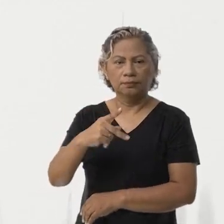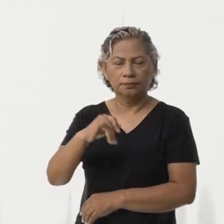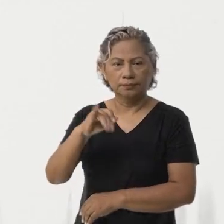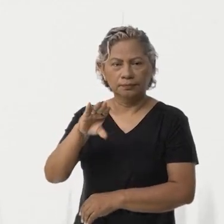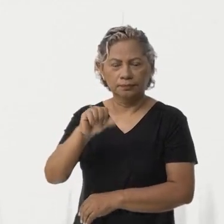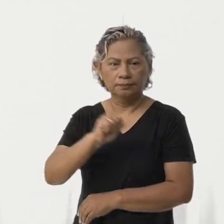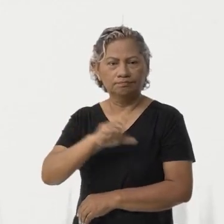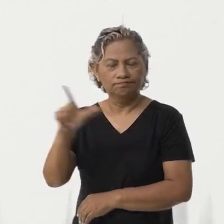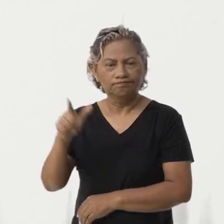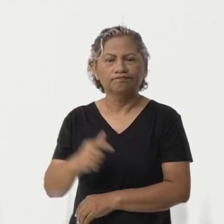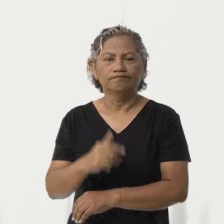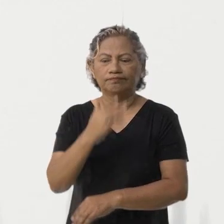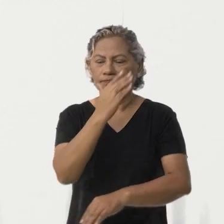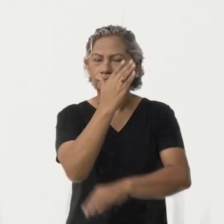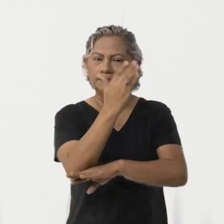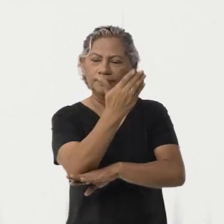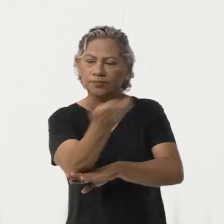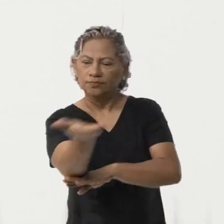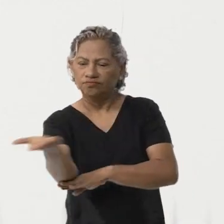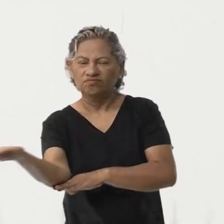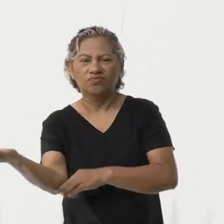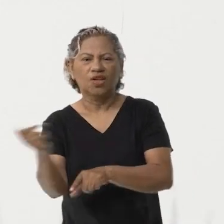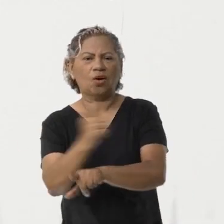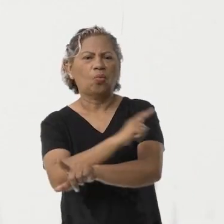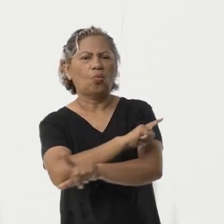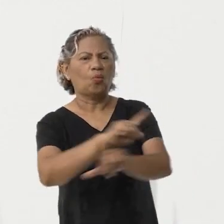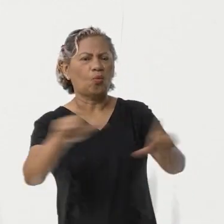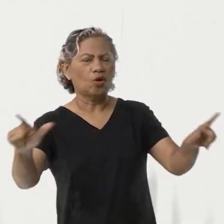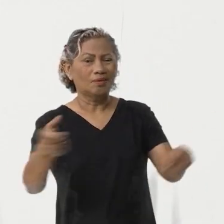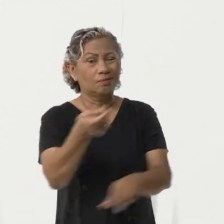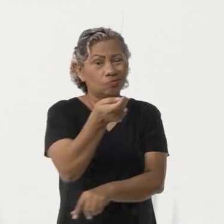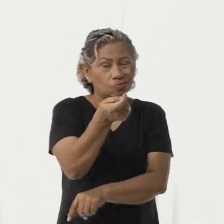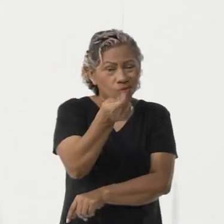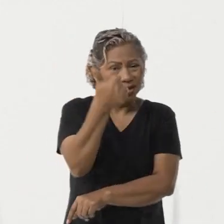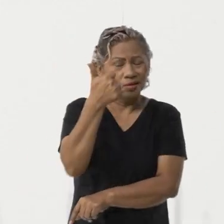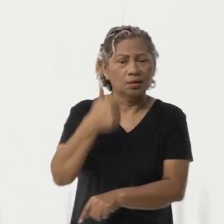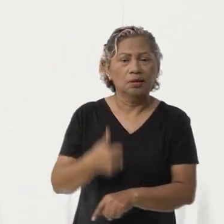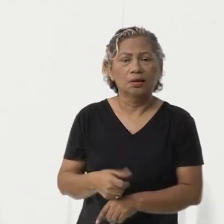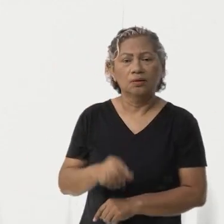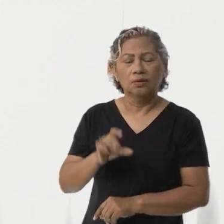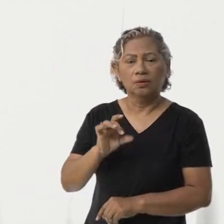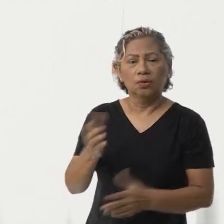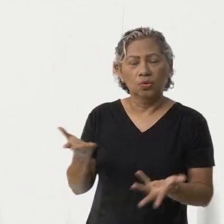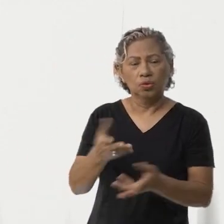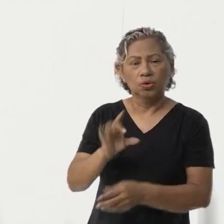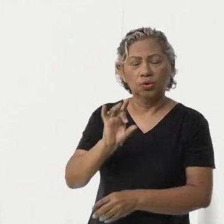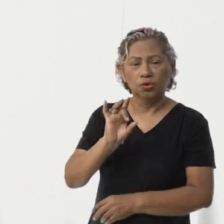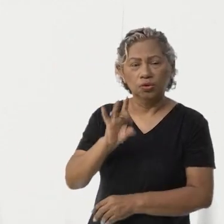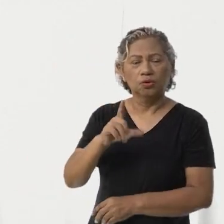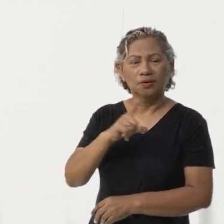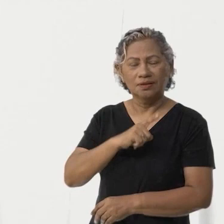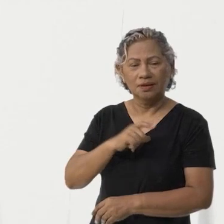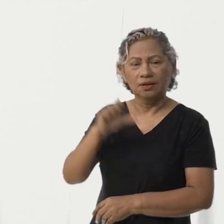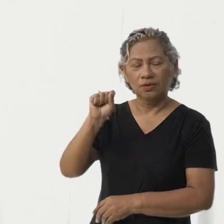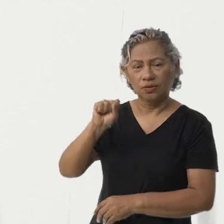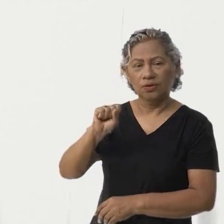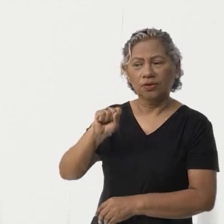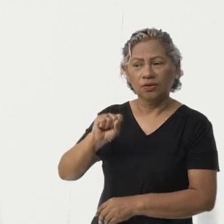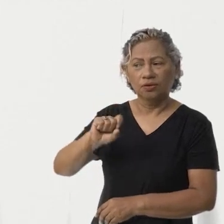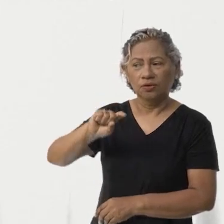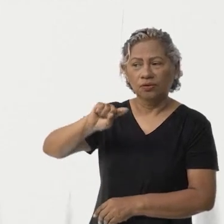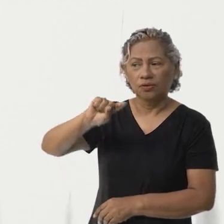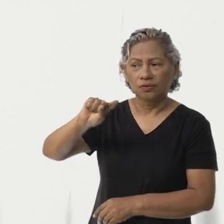floresta tropical. No entanto, essa é a vegetação que mais foi devastada pela humanidade. Hoje restam